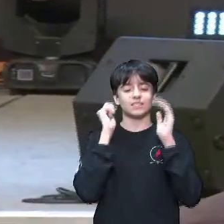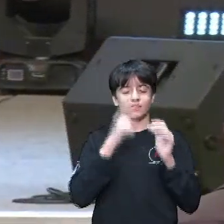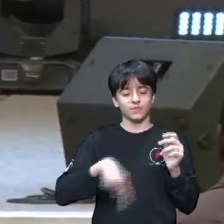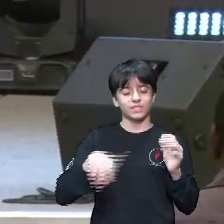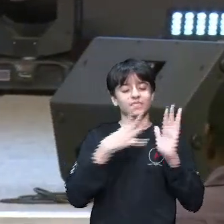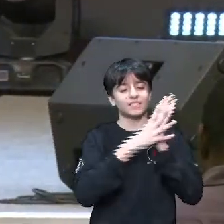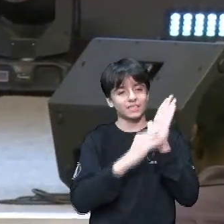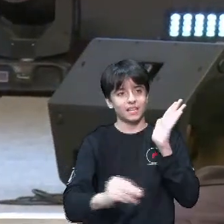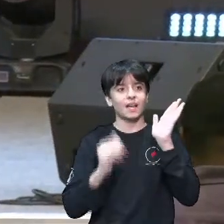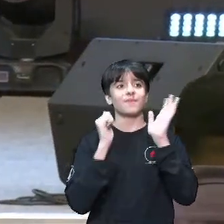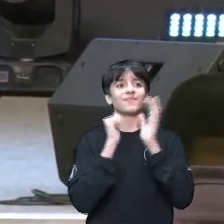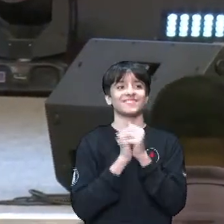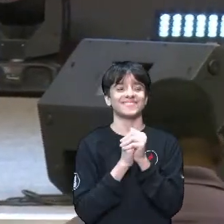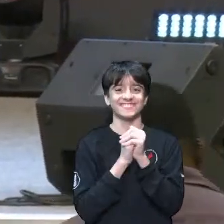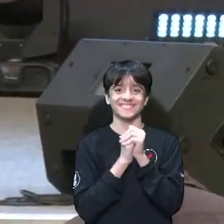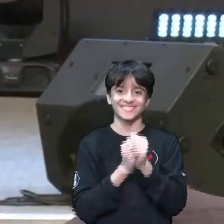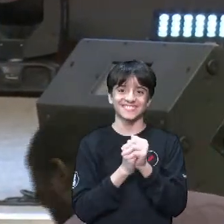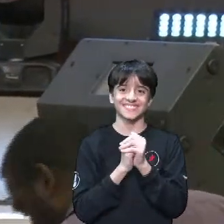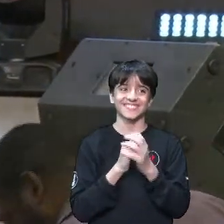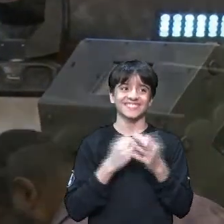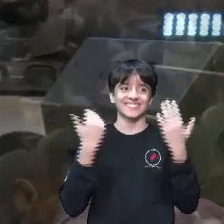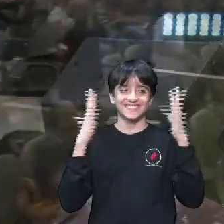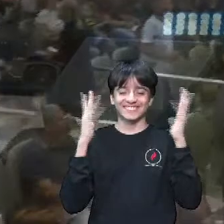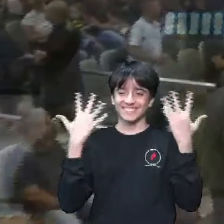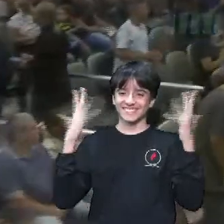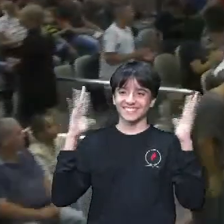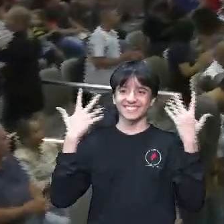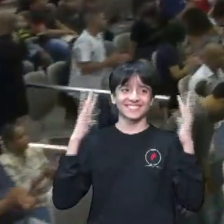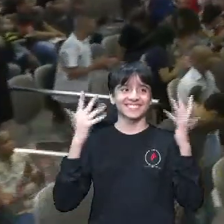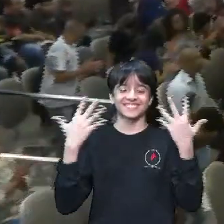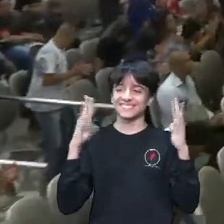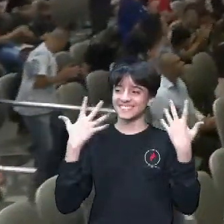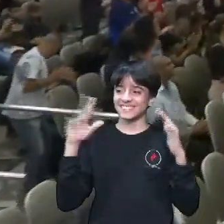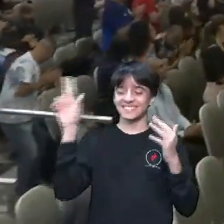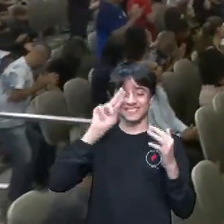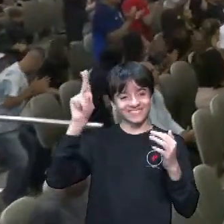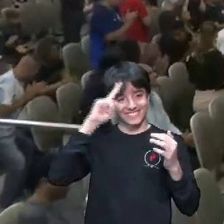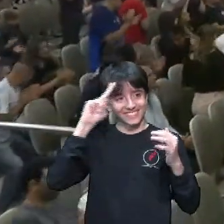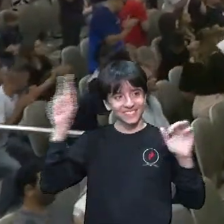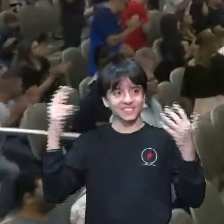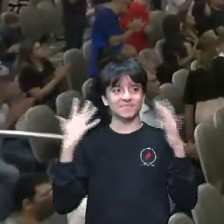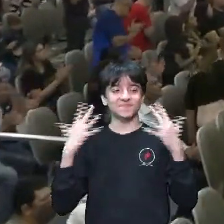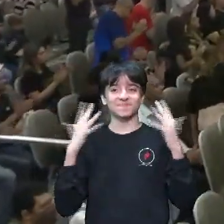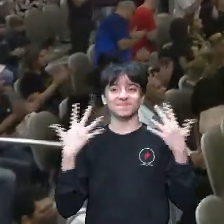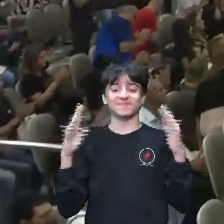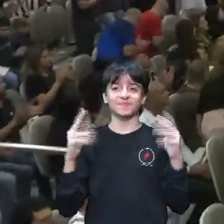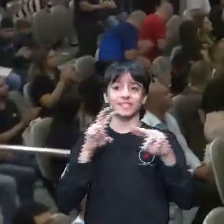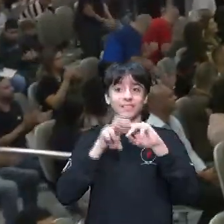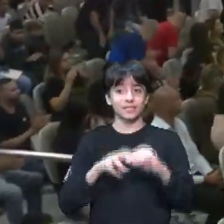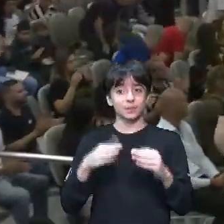você diz? Amém. Glória a Deus, aplaudo o nome do Senhor, pode se assentar.